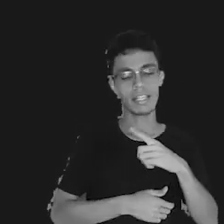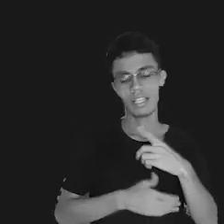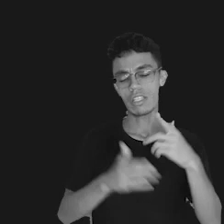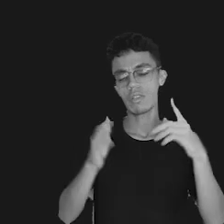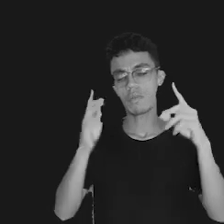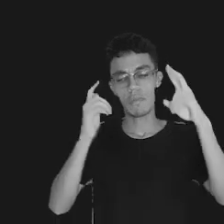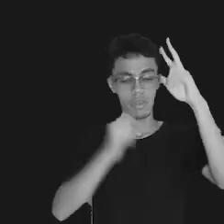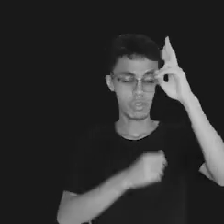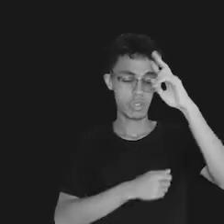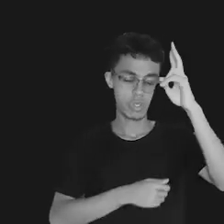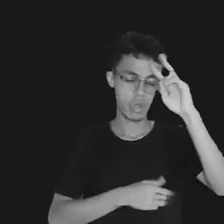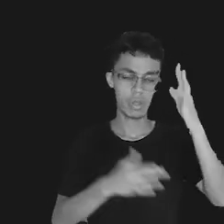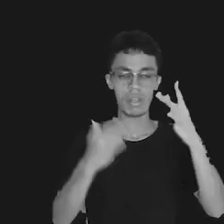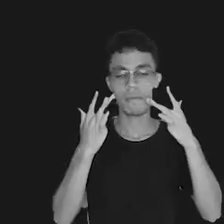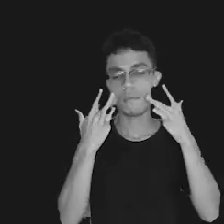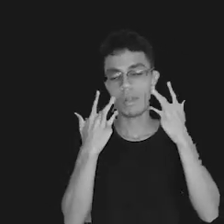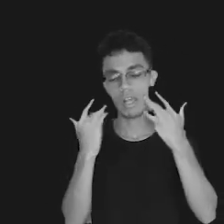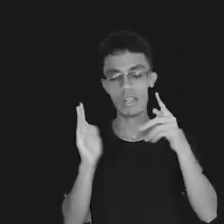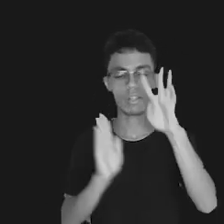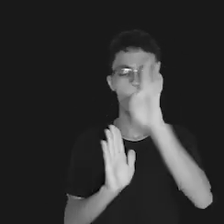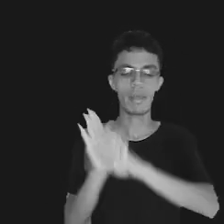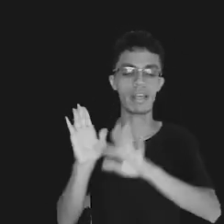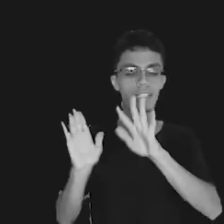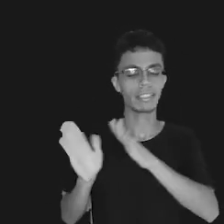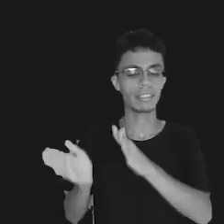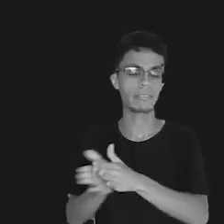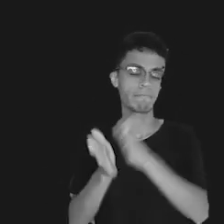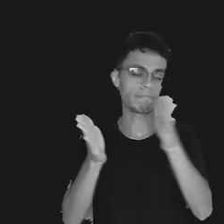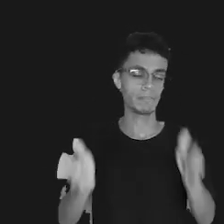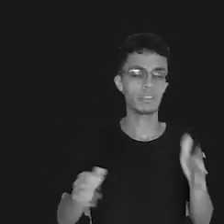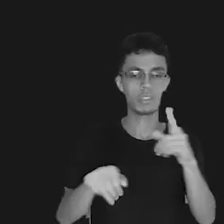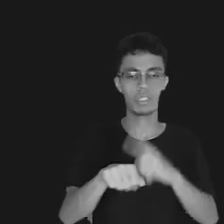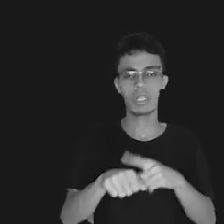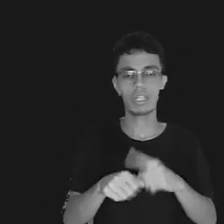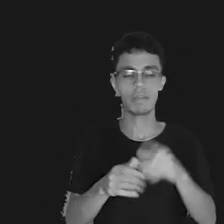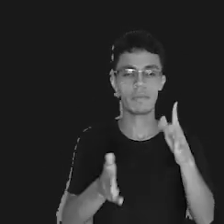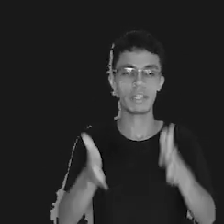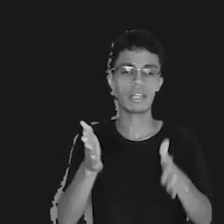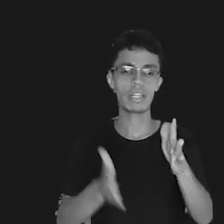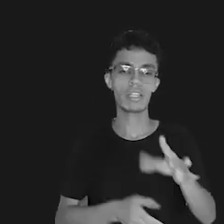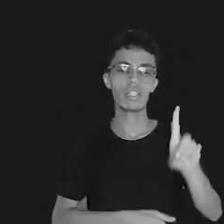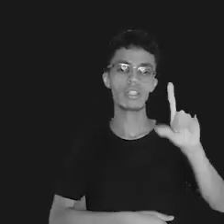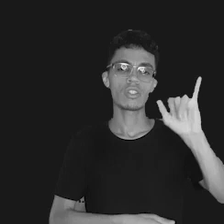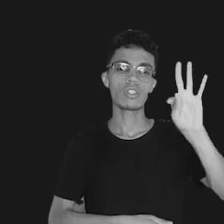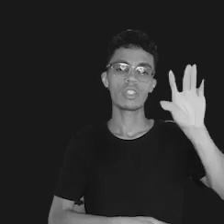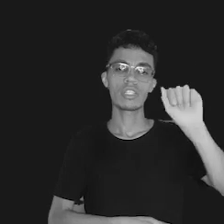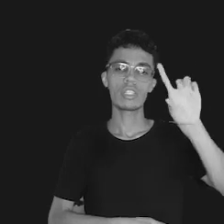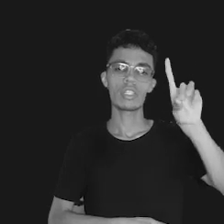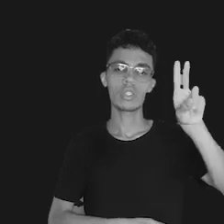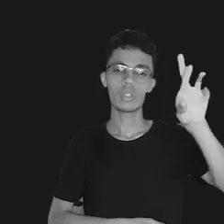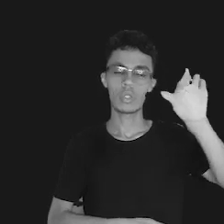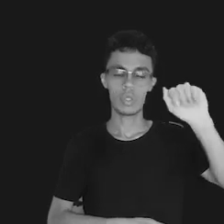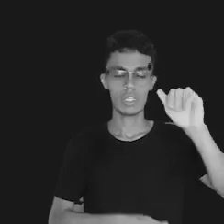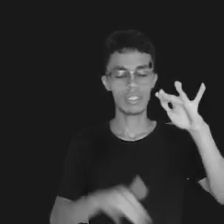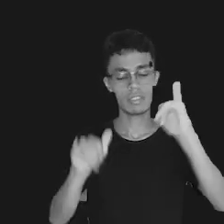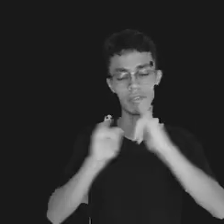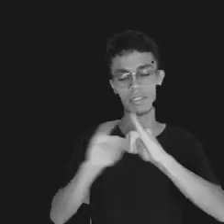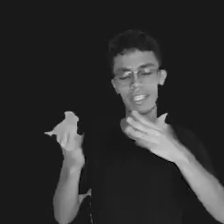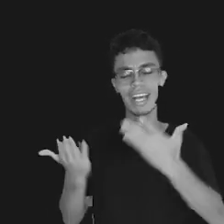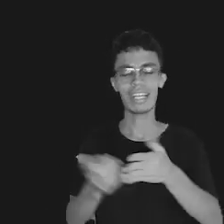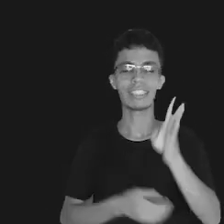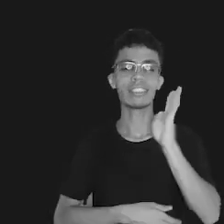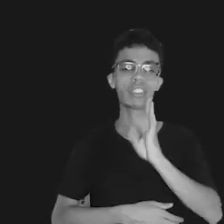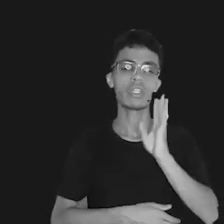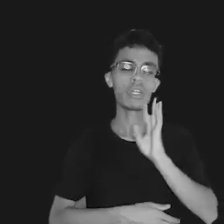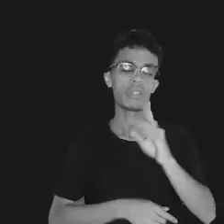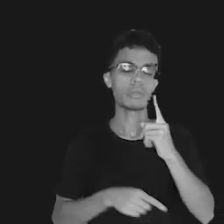peças, né, que ela escreveu nesse período específico de tempo, na ditadura e etc. Eu falei para ele, falei, cara, que